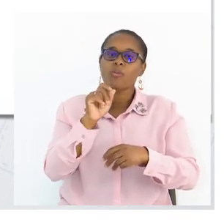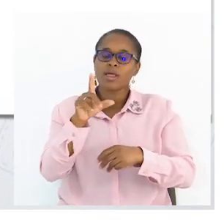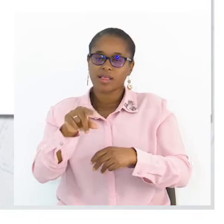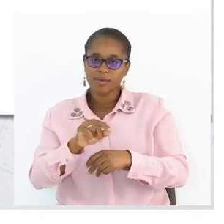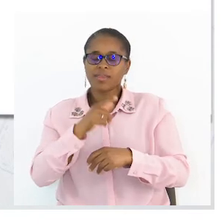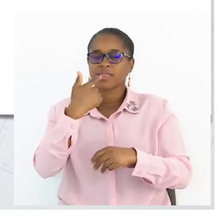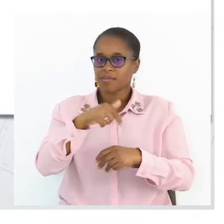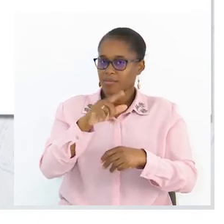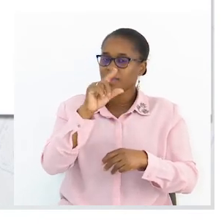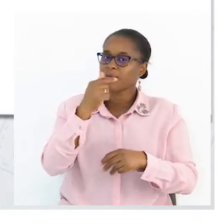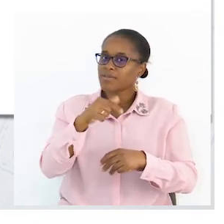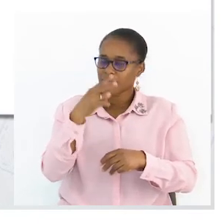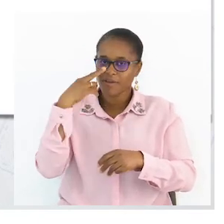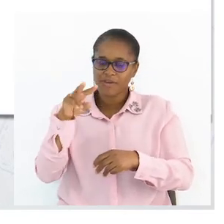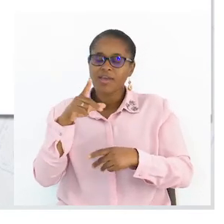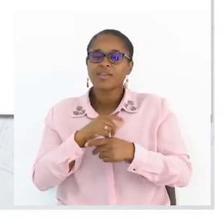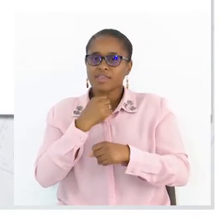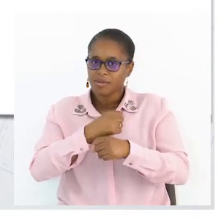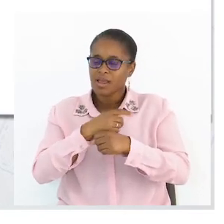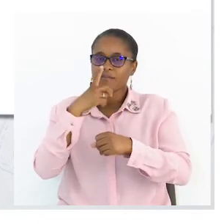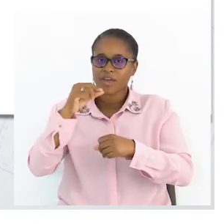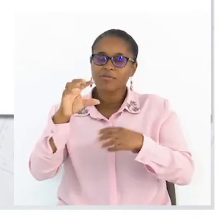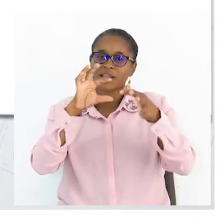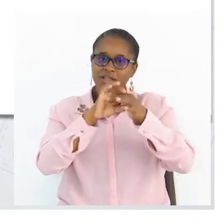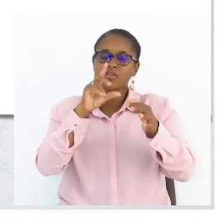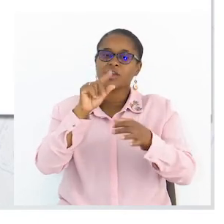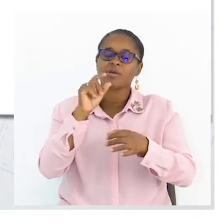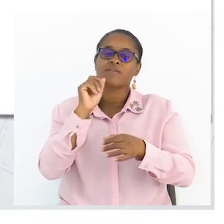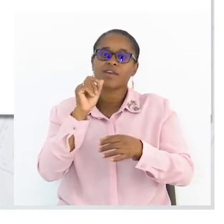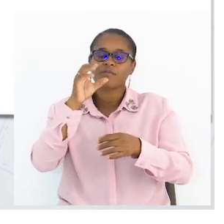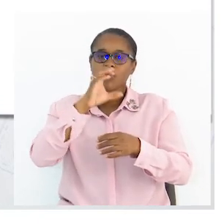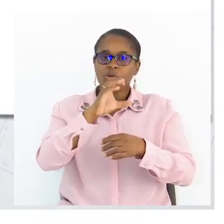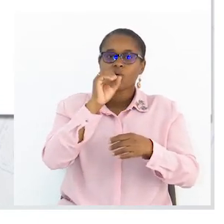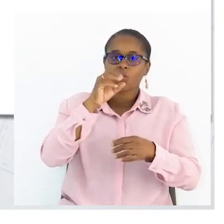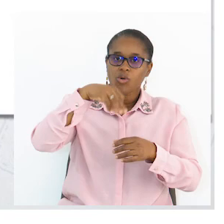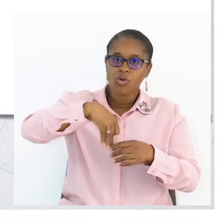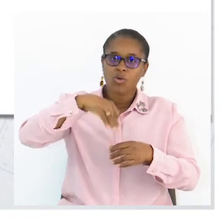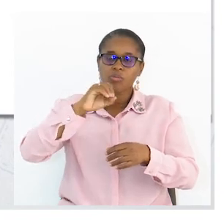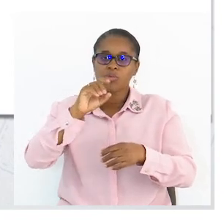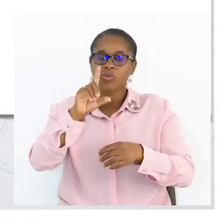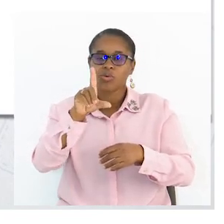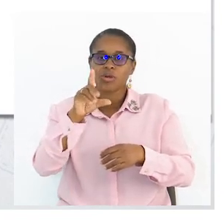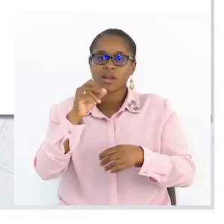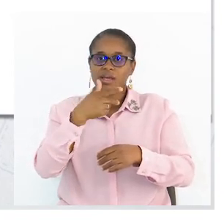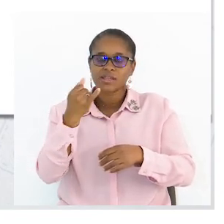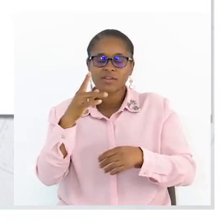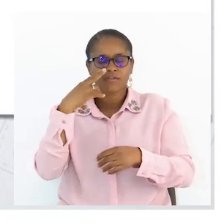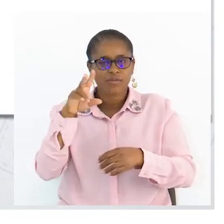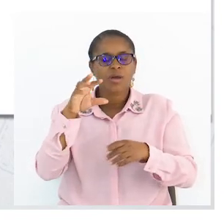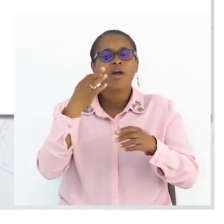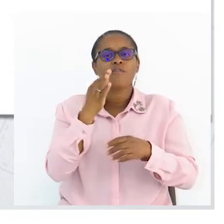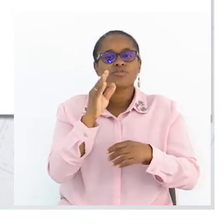também estivemos a ver verbos de ligação ou também denominados verbos copulativos, Vimos a função sintática do predicativo